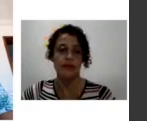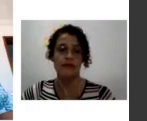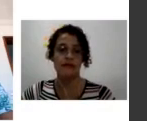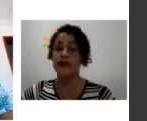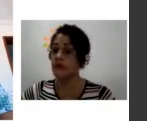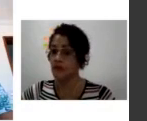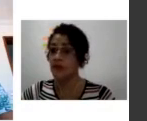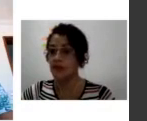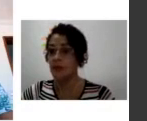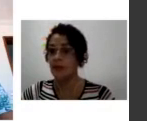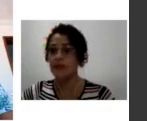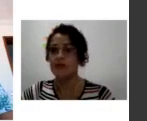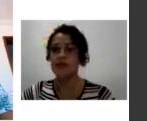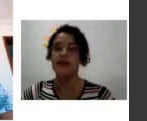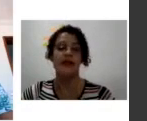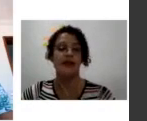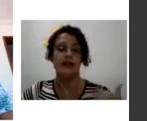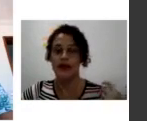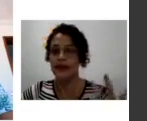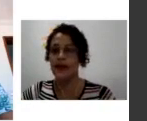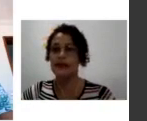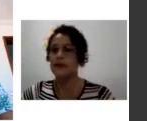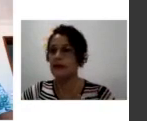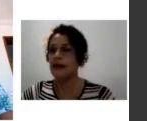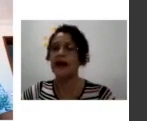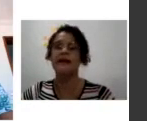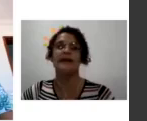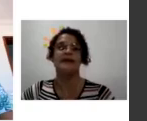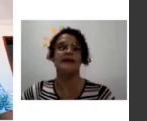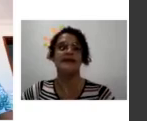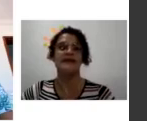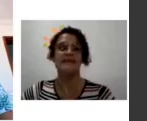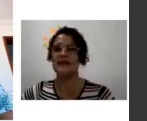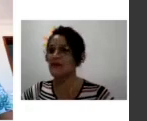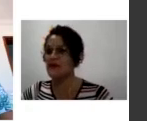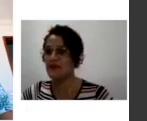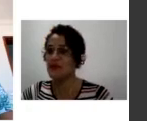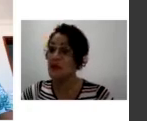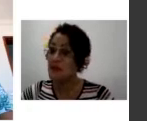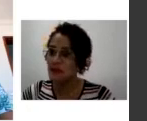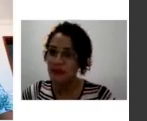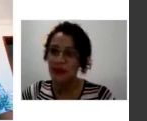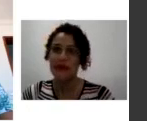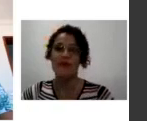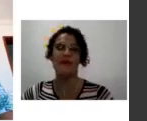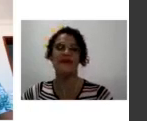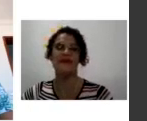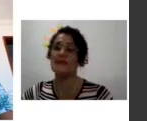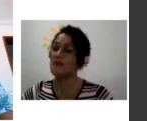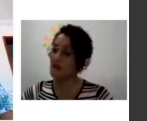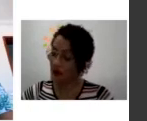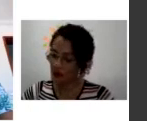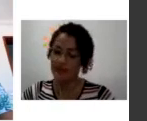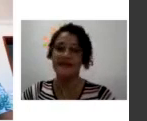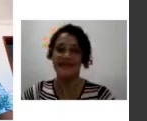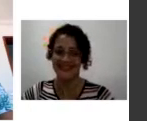bolsas, mas valeu a experiência, né, pelo menos de trocar ideia, preparar, e a parte mais difícil é, professor Manuel, tá bom,